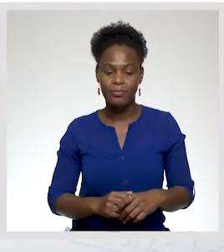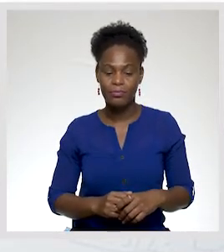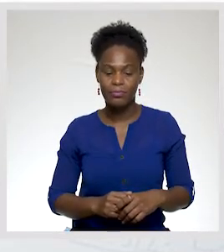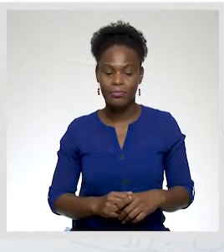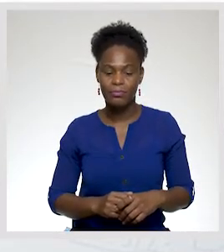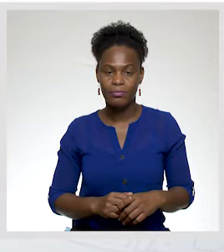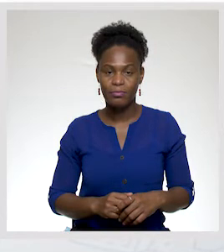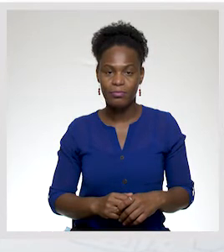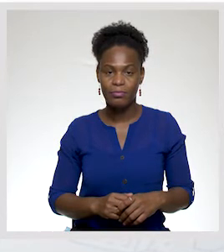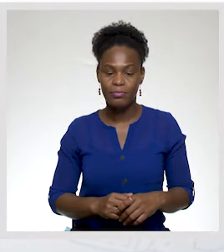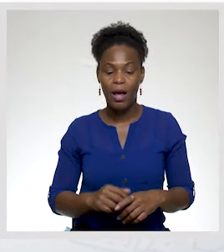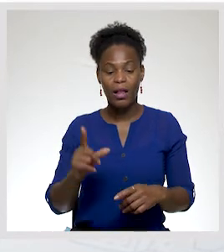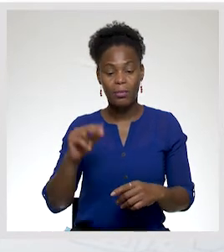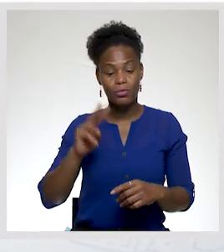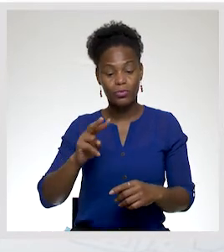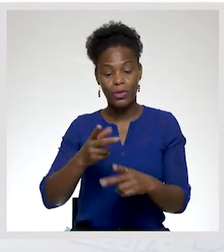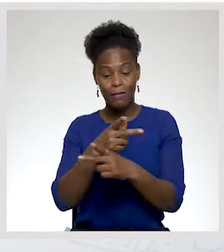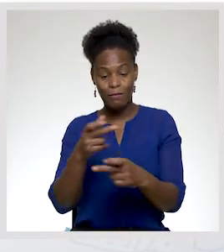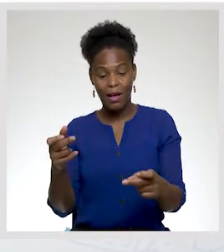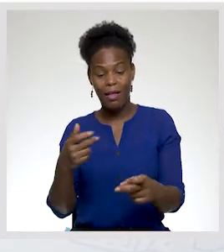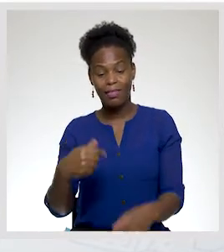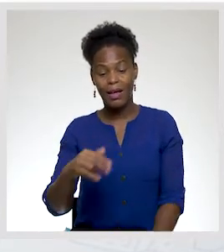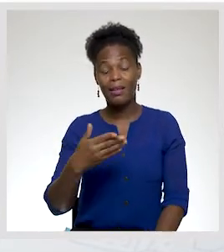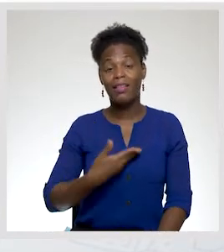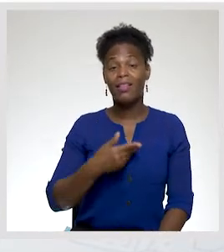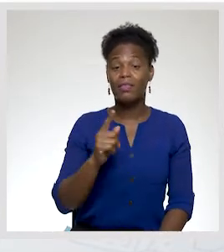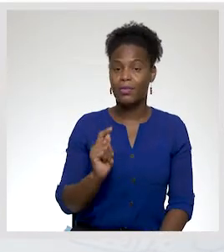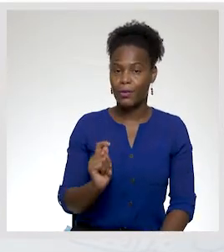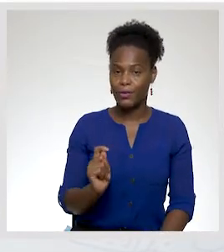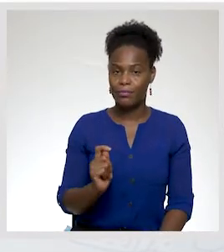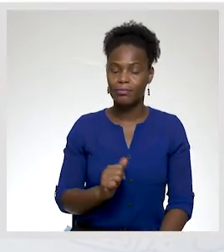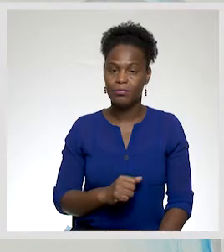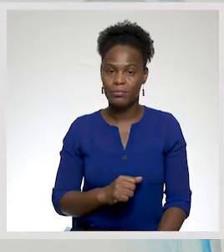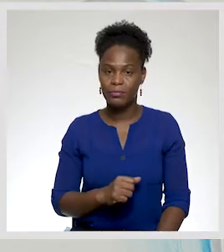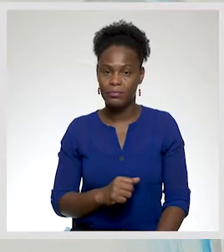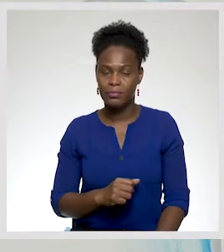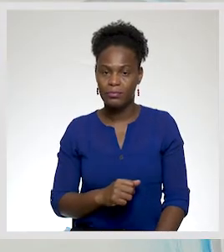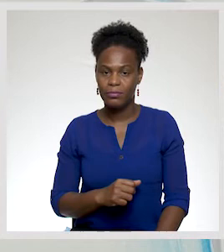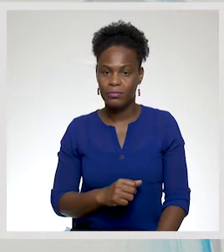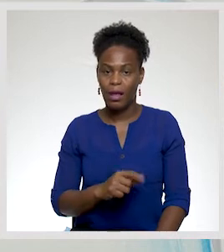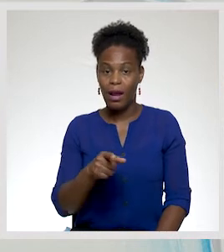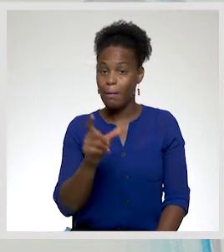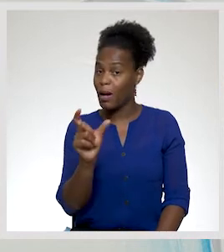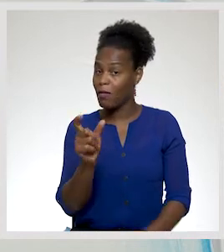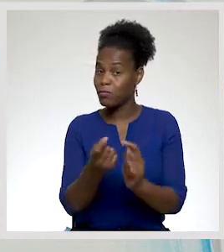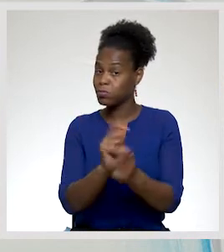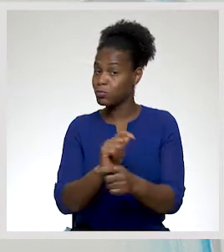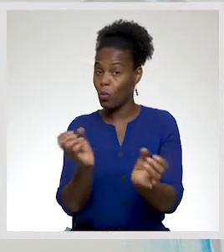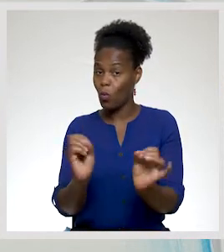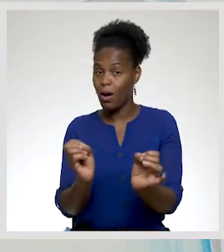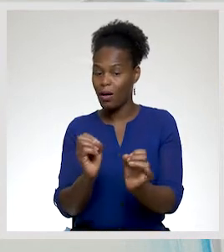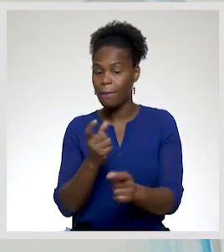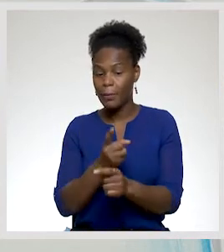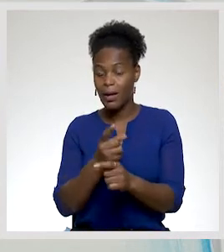Temos também na segunda frase a palavra de. Esta palavra não mudou, apesar